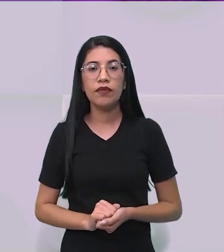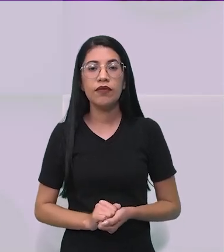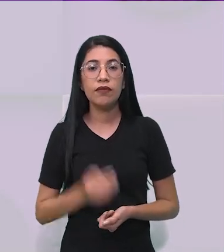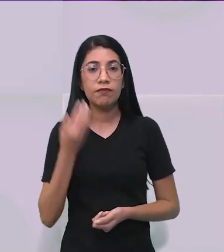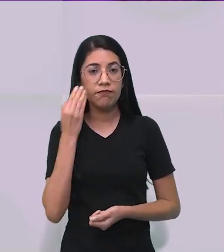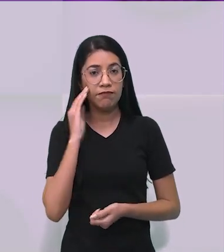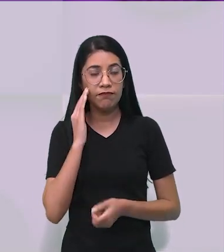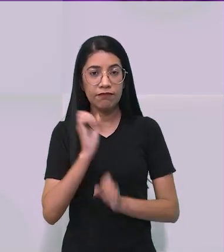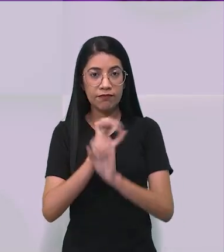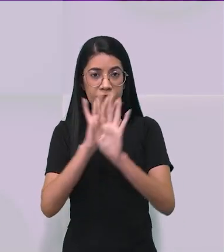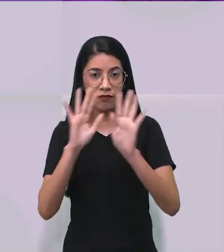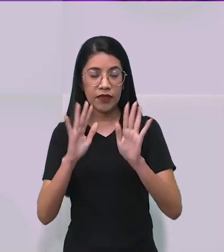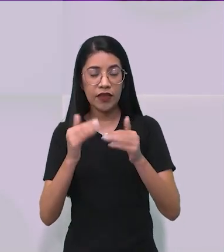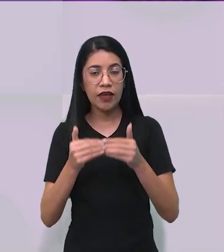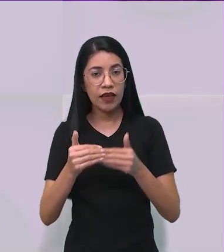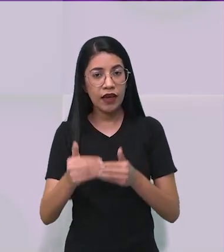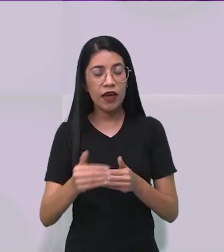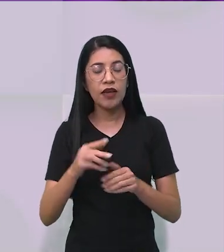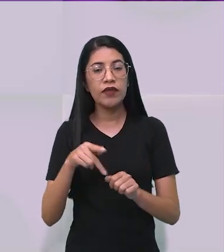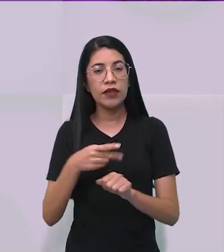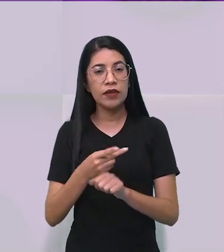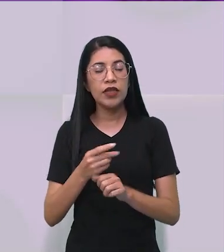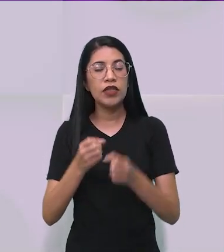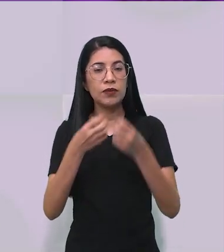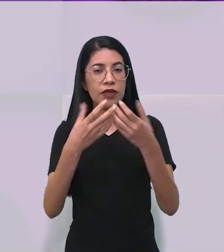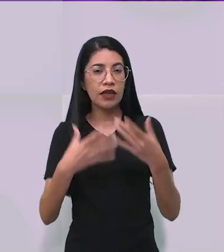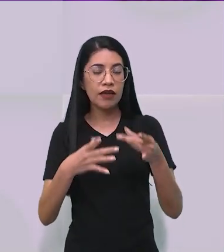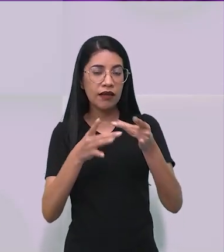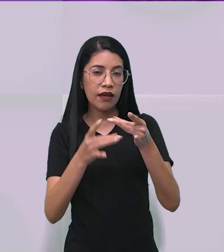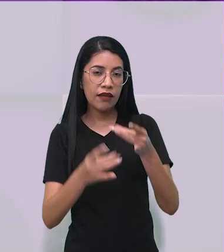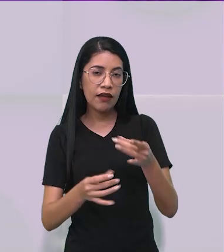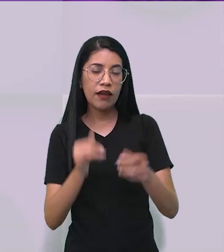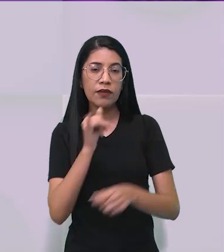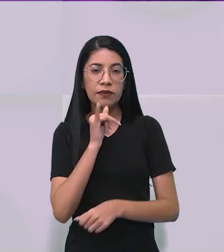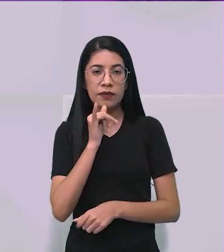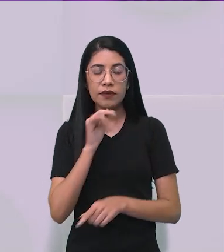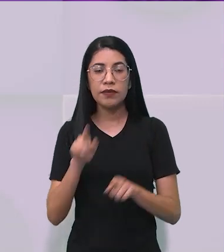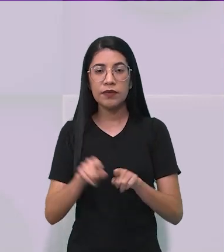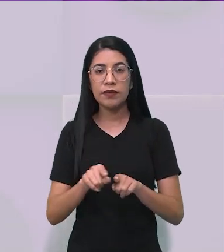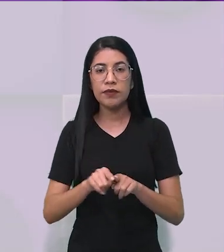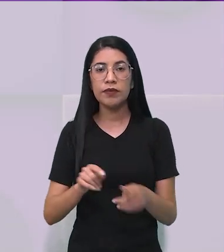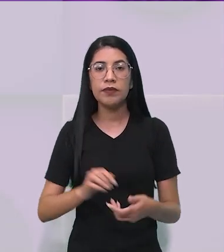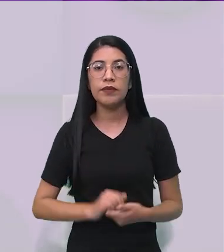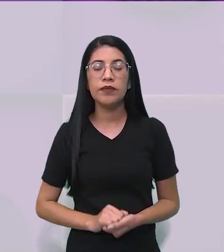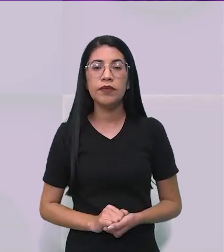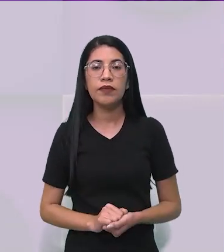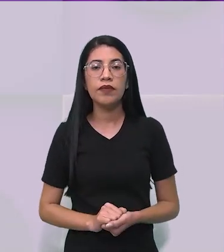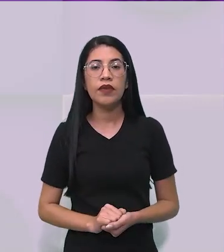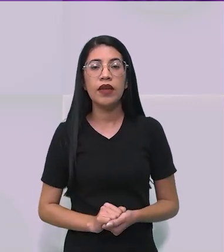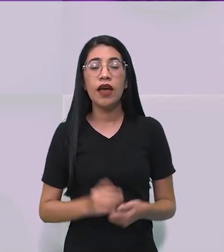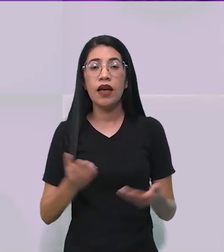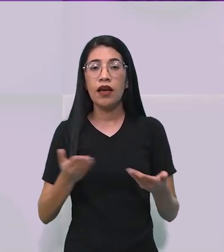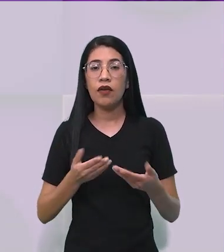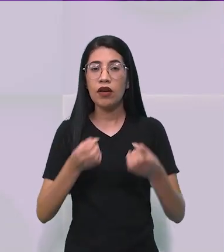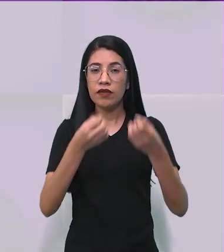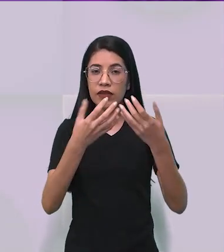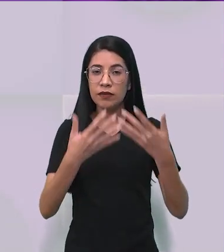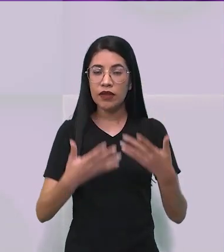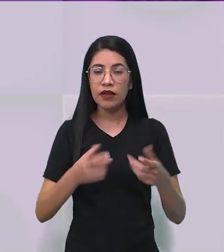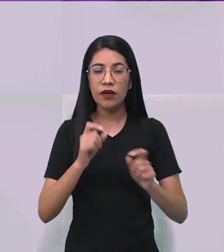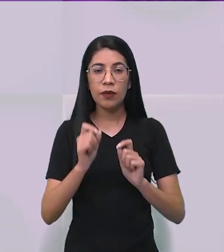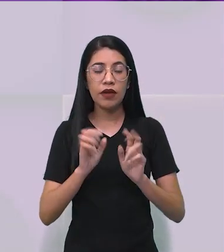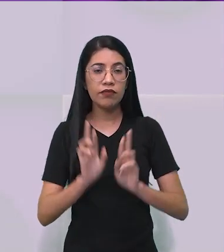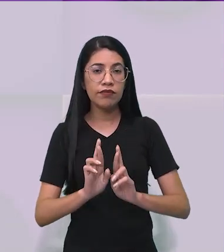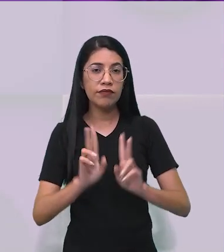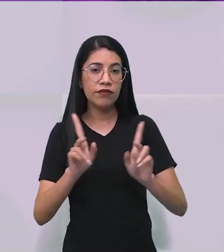nós vamos trabalhar um exemplo com isso, tá? Mas agora nós vamos trabalhar de uma forma diferente, tá? Olha